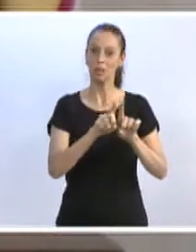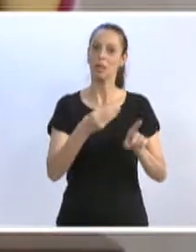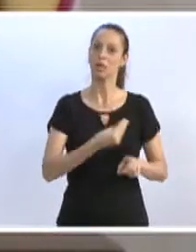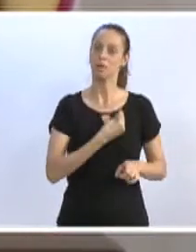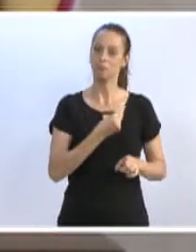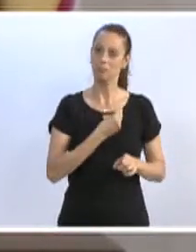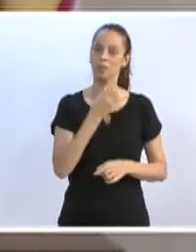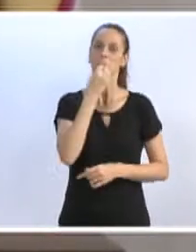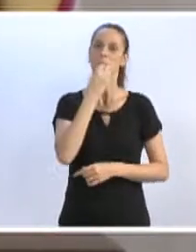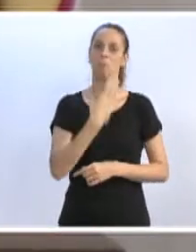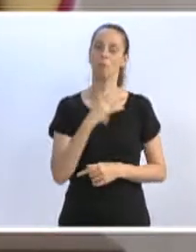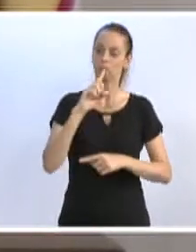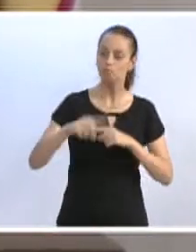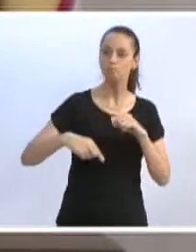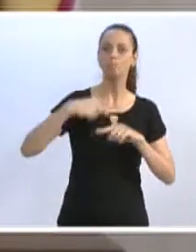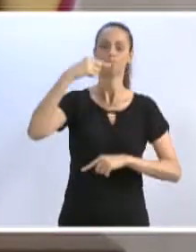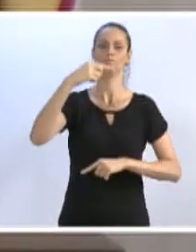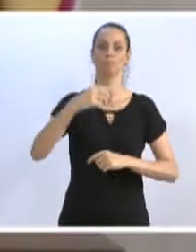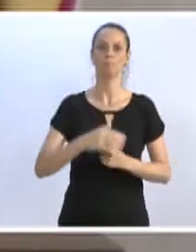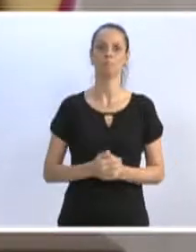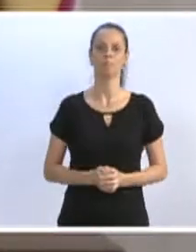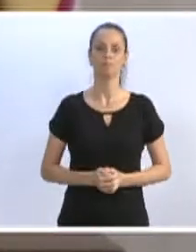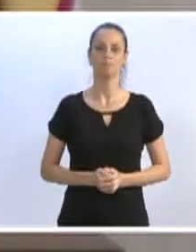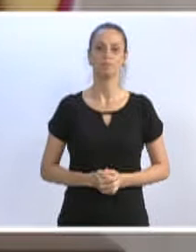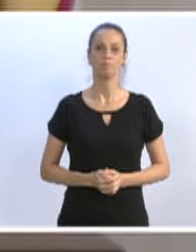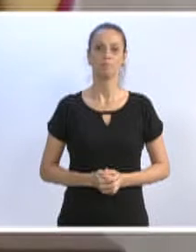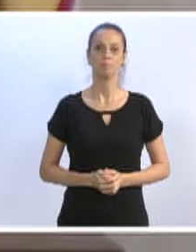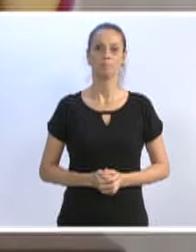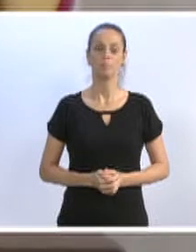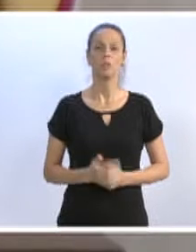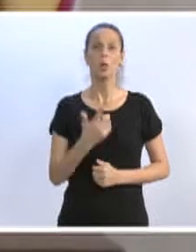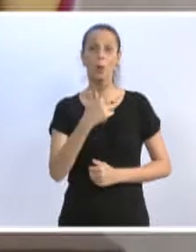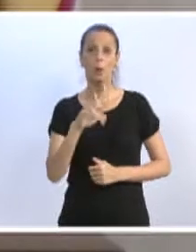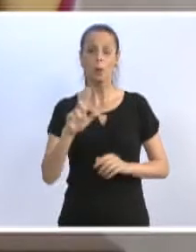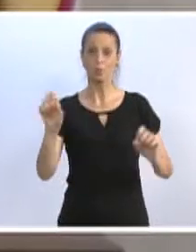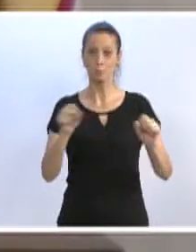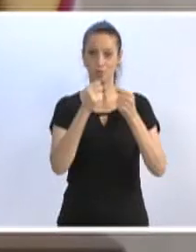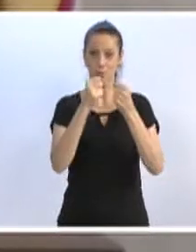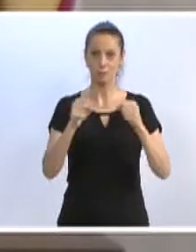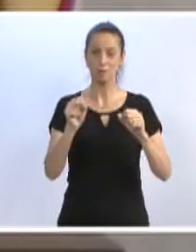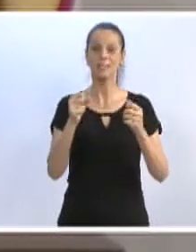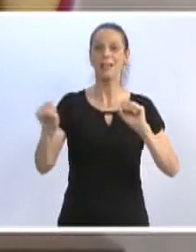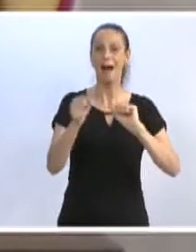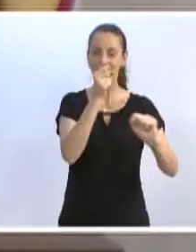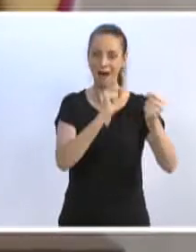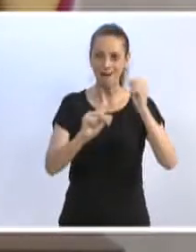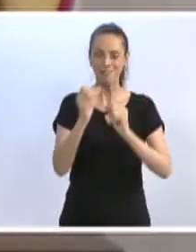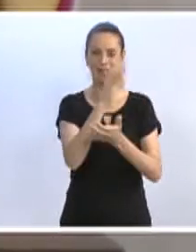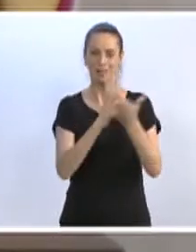bem-sucedido. Ainda me permite, no Salmo 119,